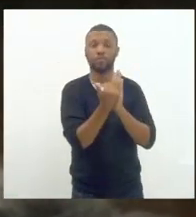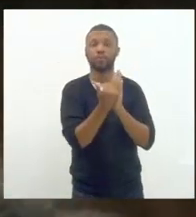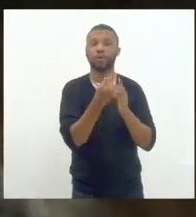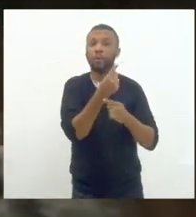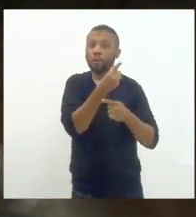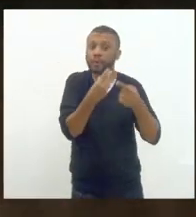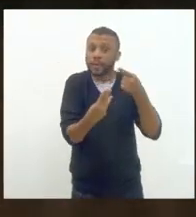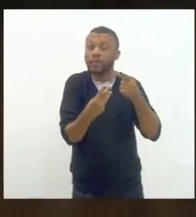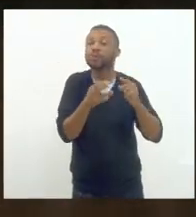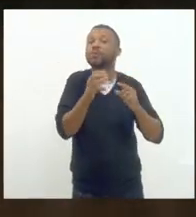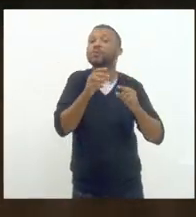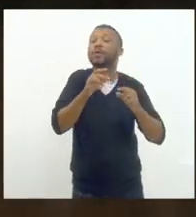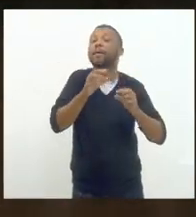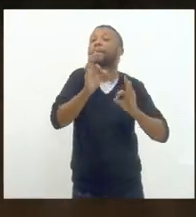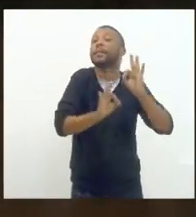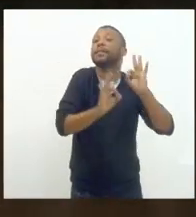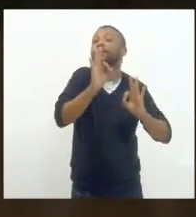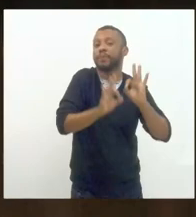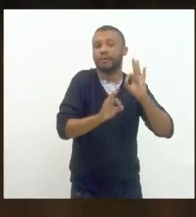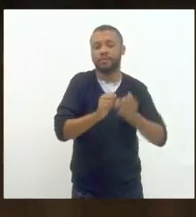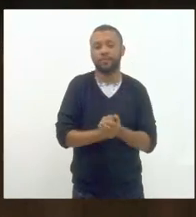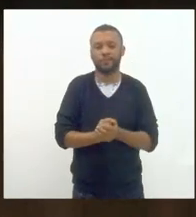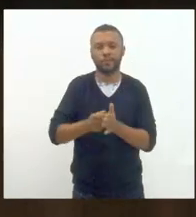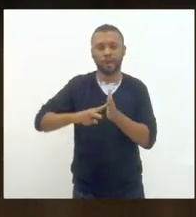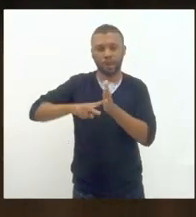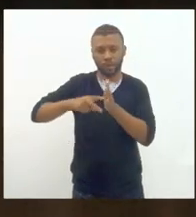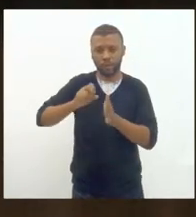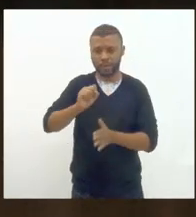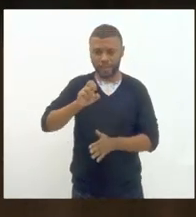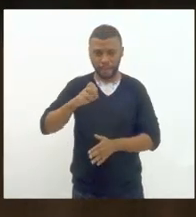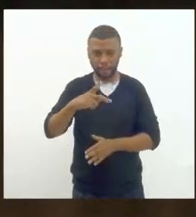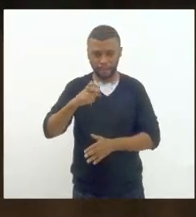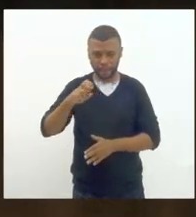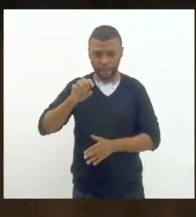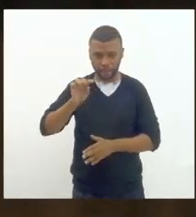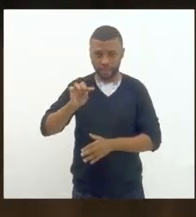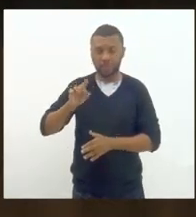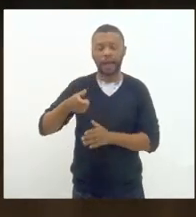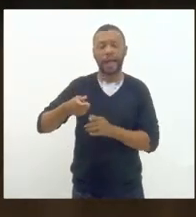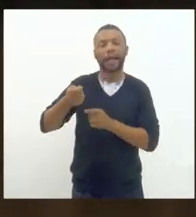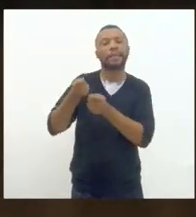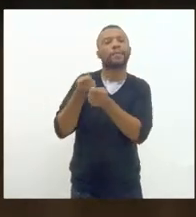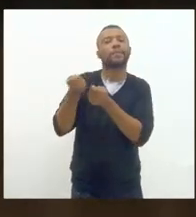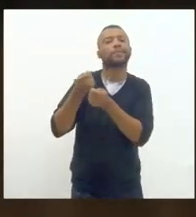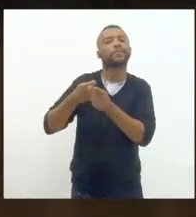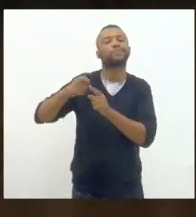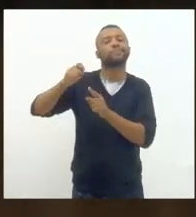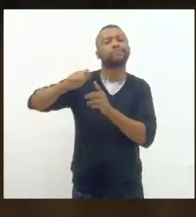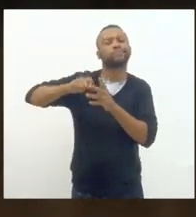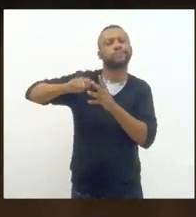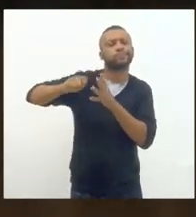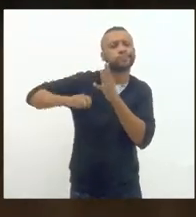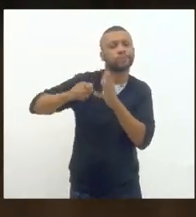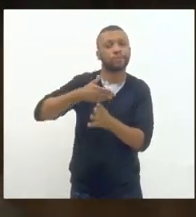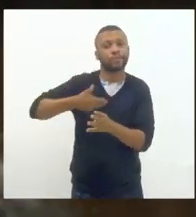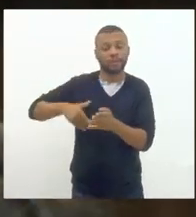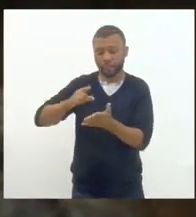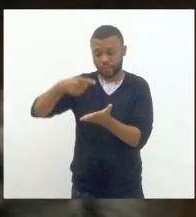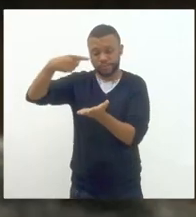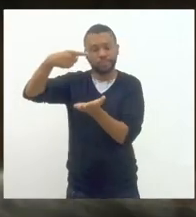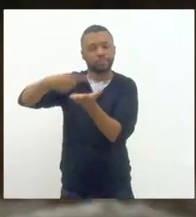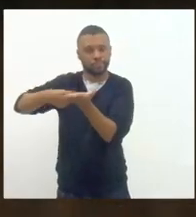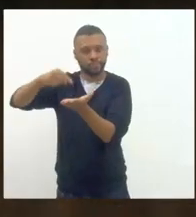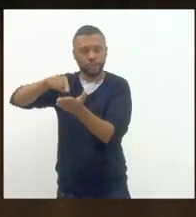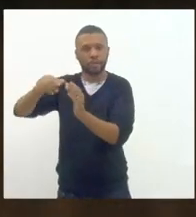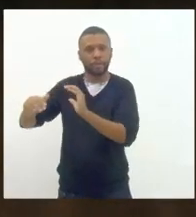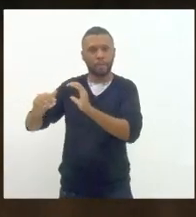de planejamento. O CEP está em negociação com o governo há meses, o governo se comprometeu a enviar uma mensagem para cá